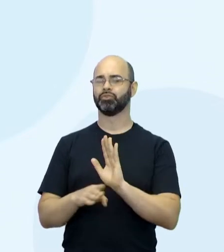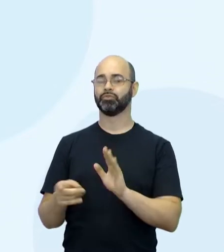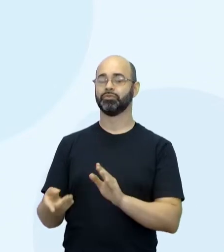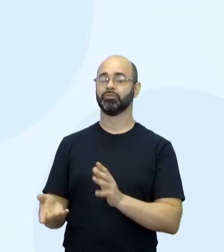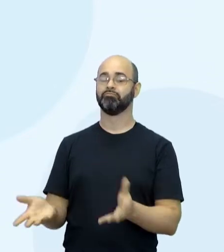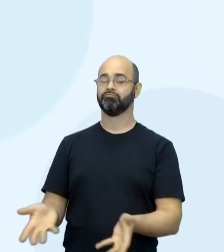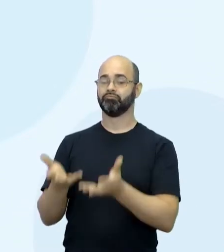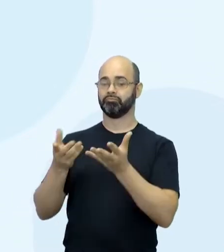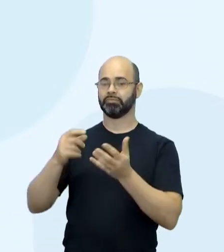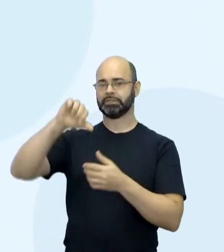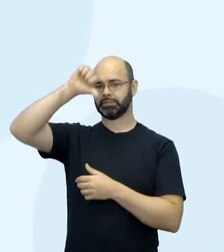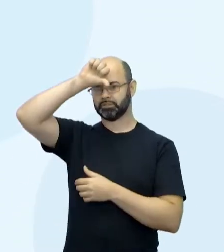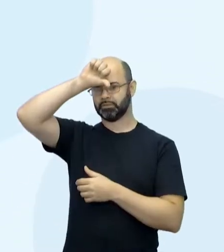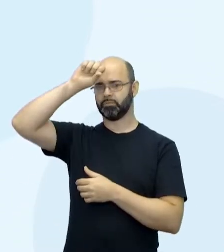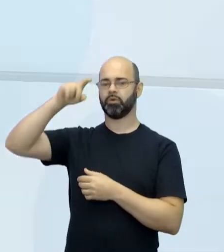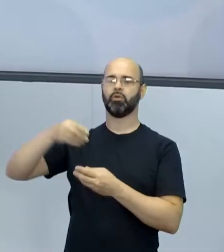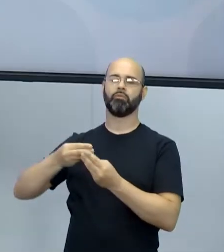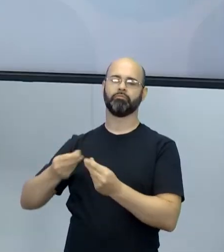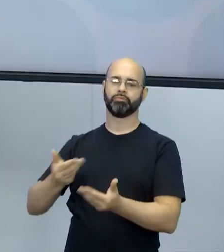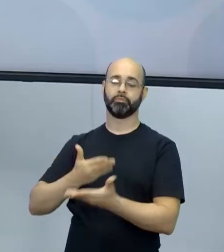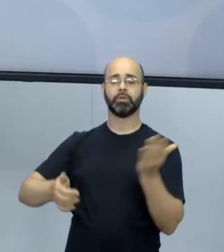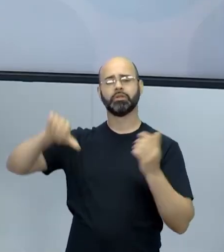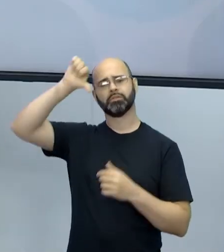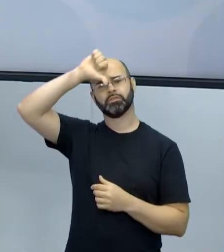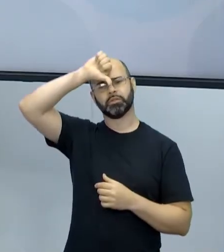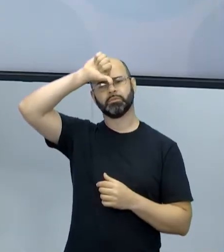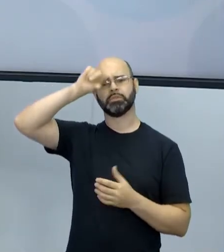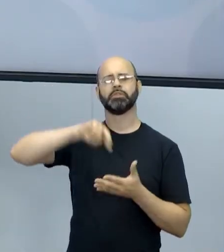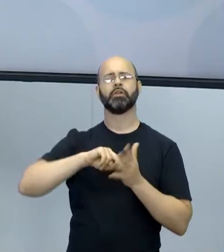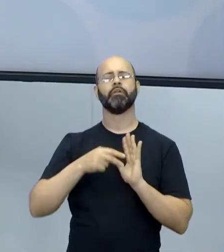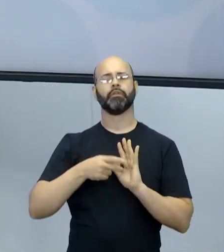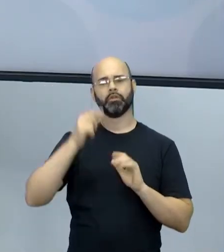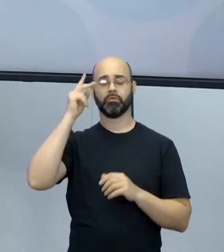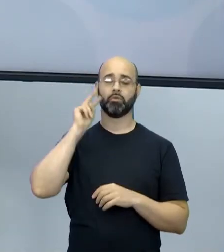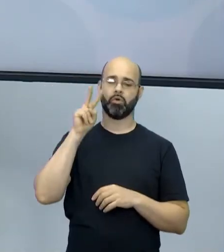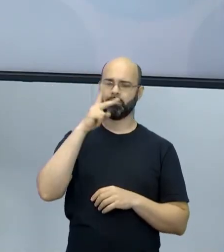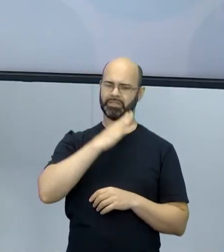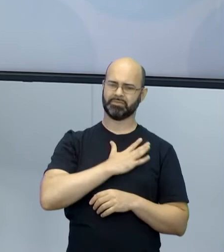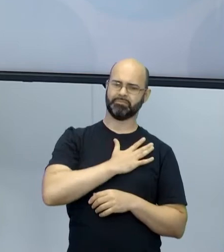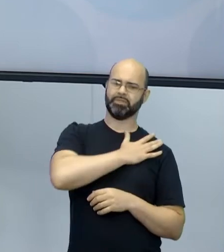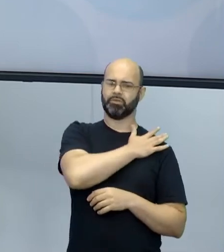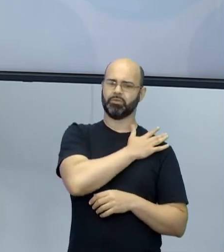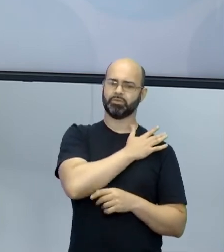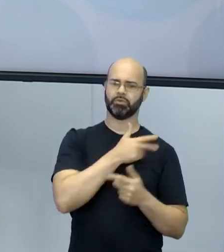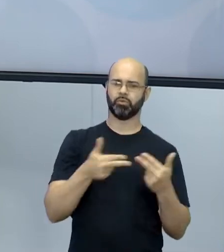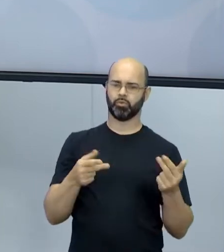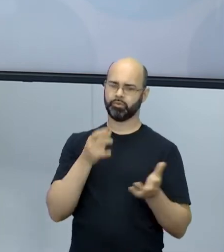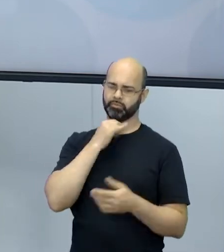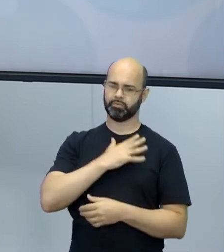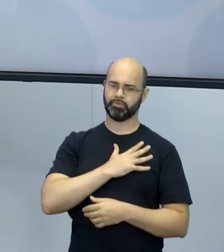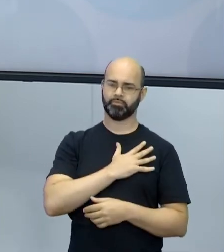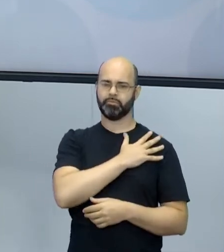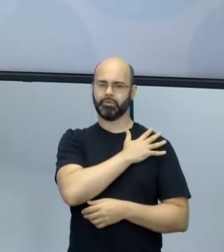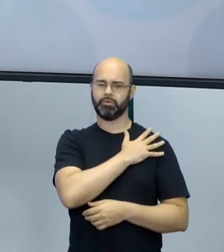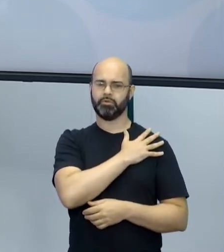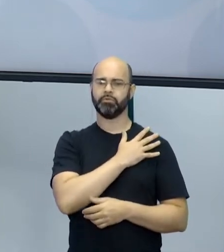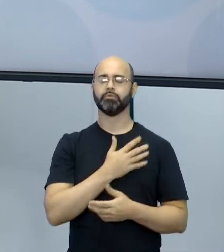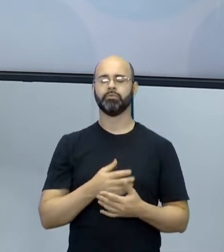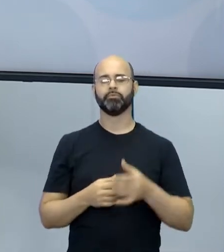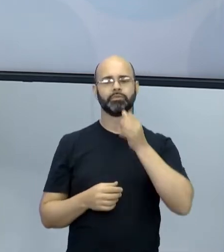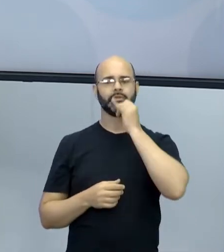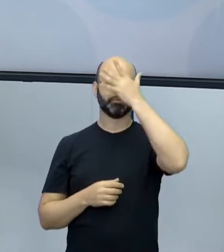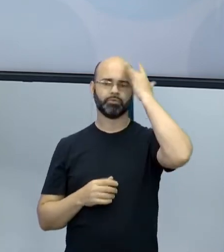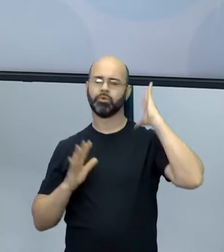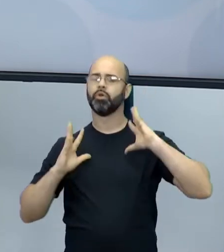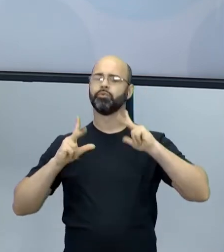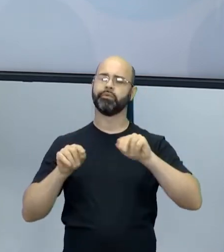destruição de estereótipos? O que é o estereótipo? Estereótipo é a visão preconceituosa ou preconcebida de alguém. Por exemplo, aquela ideia de que toda pessoa